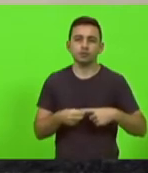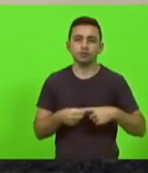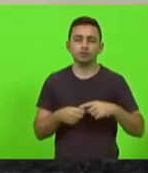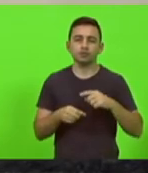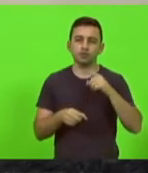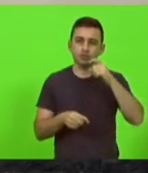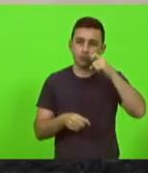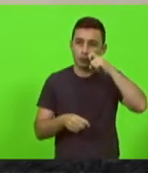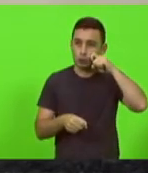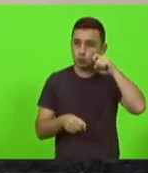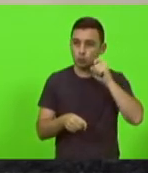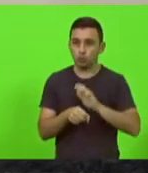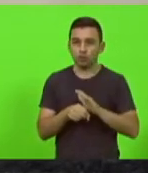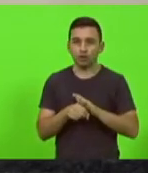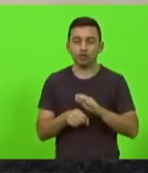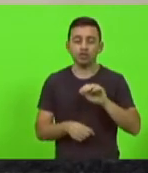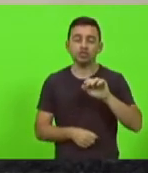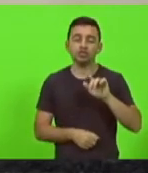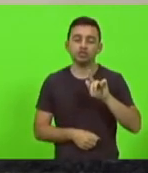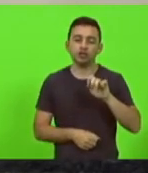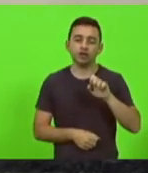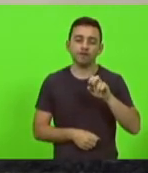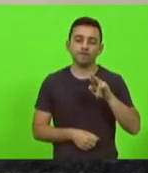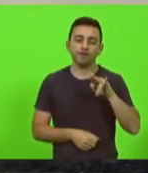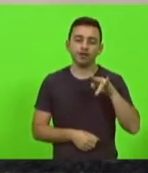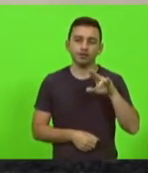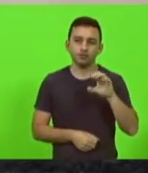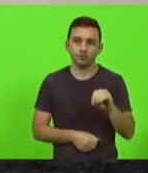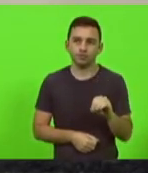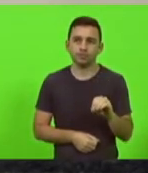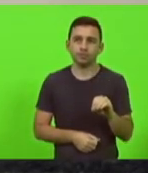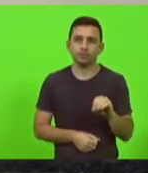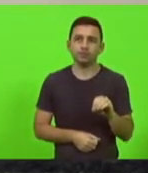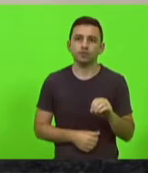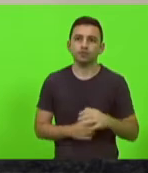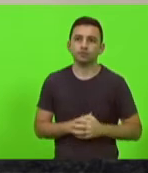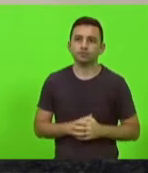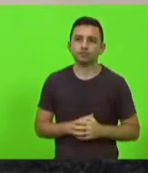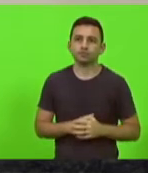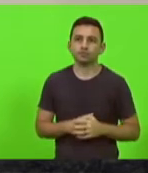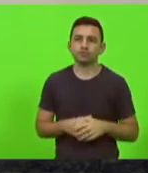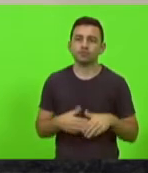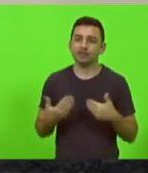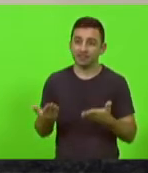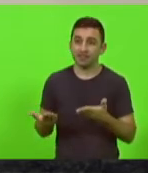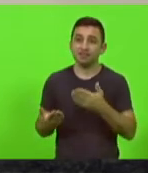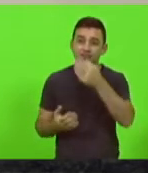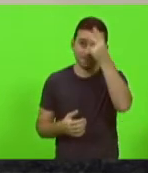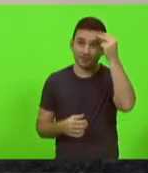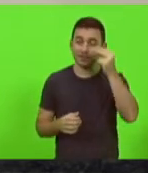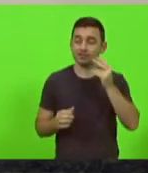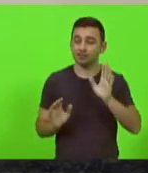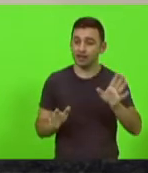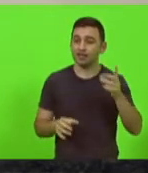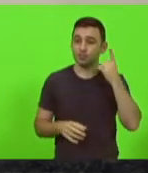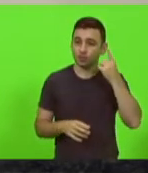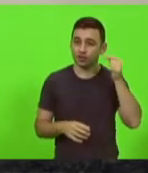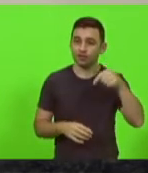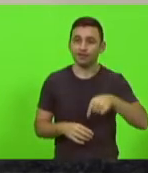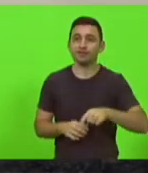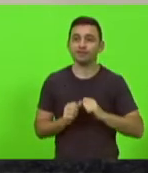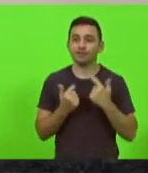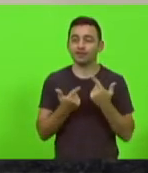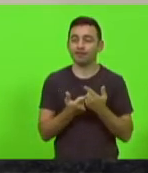Gervásio Maciel, prefeito de Ituporanga, que também foi nosso deputado nesta casa. E também